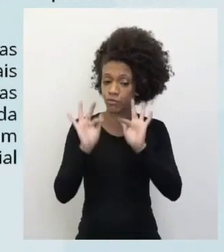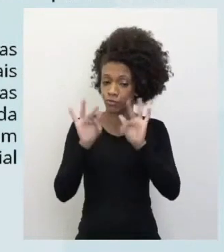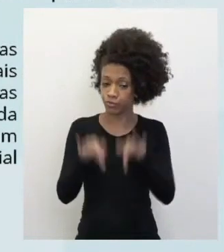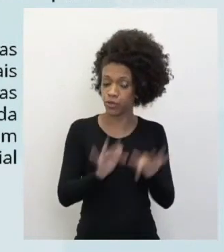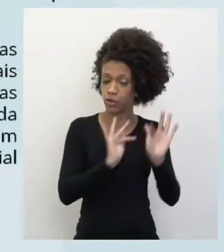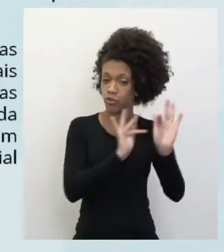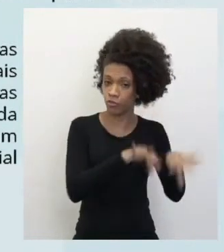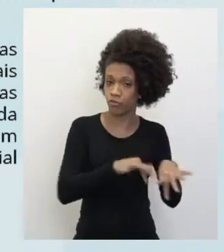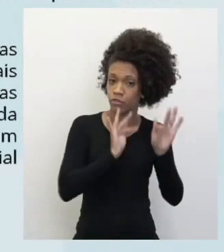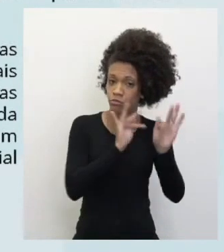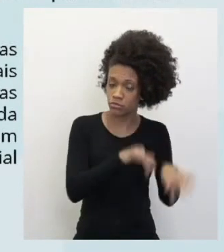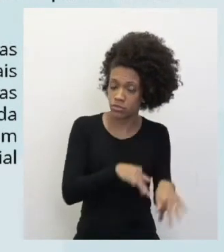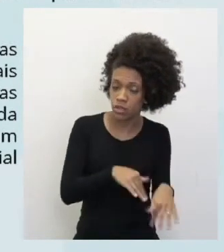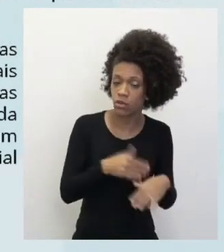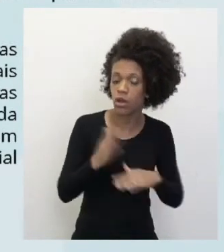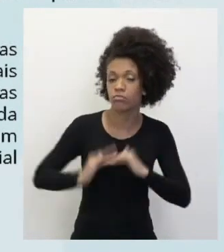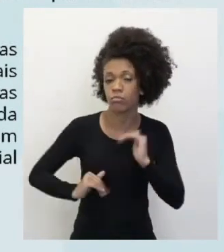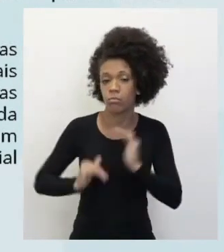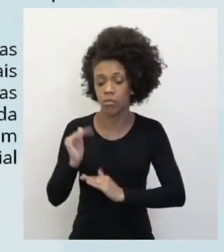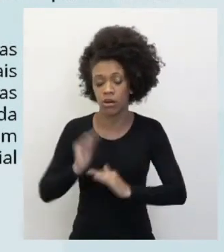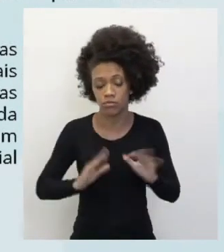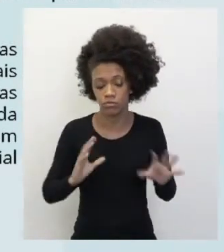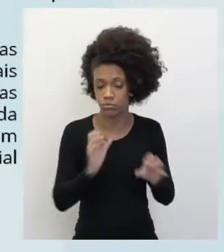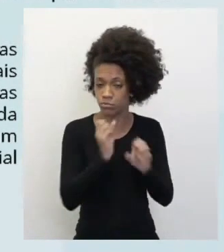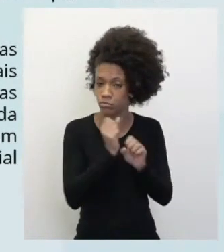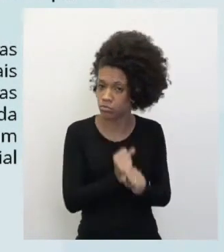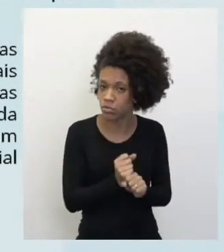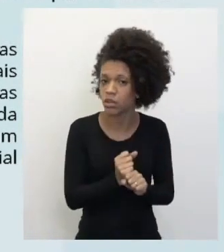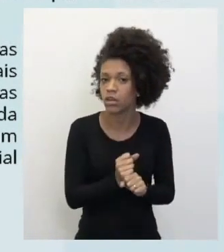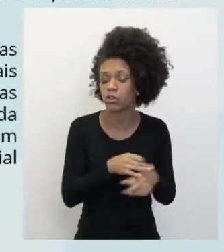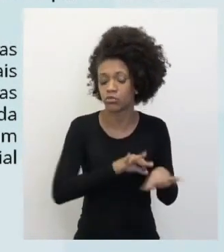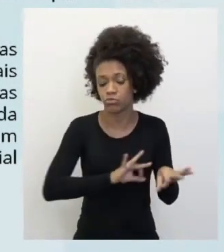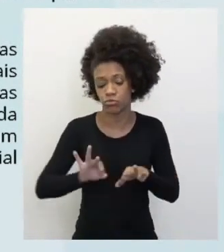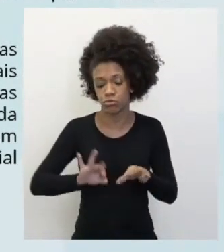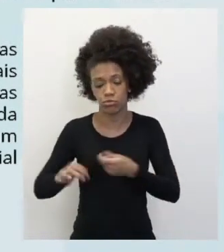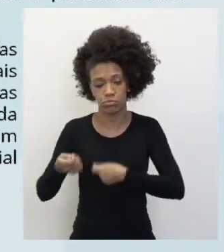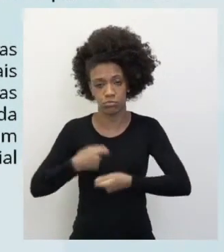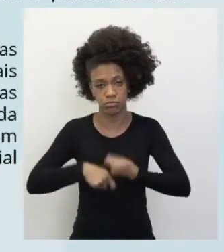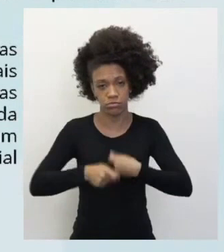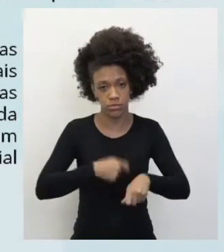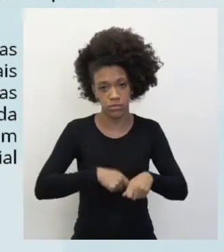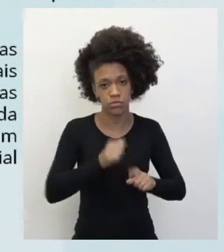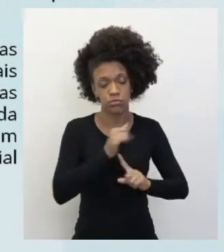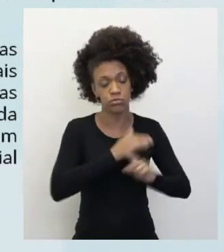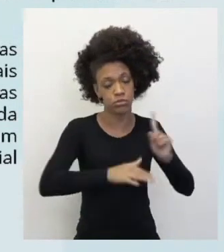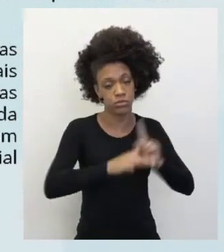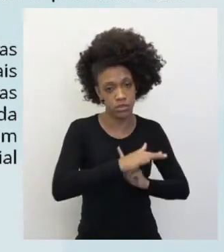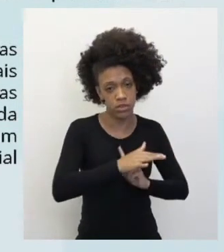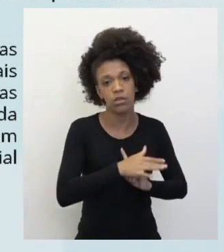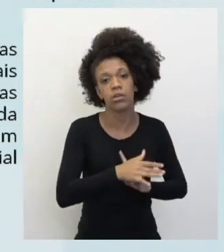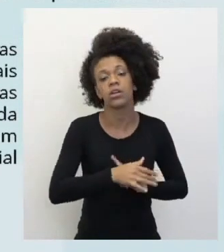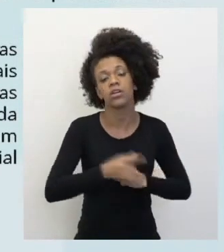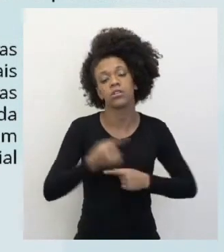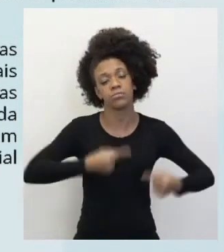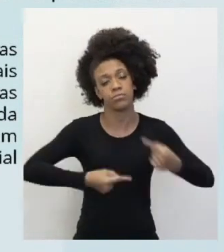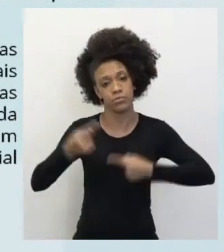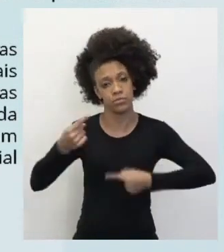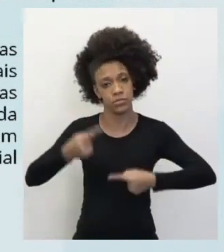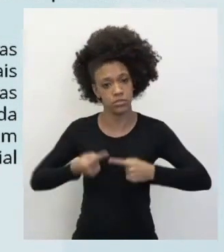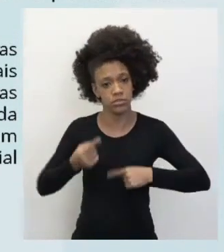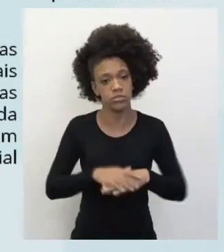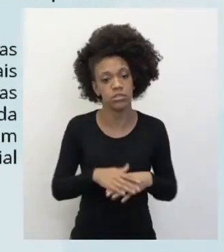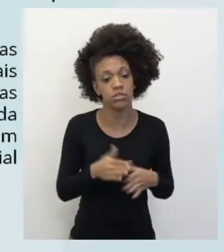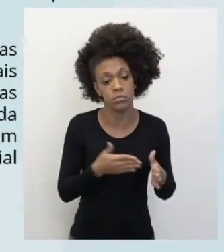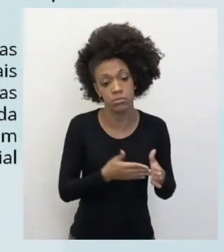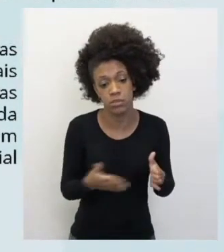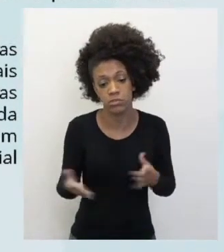foi um conjunto de práticas envolvendo questões de ordem econômica, social e política, no momento